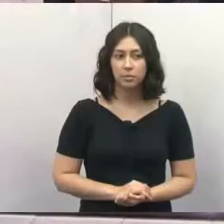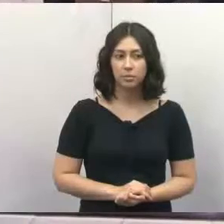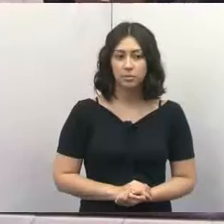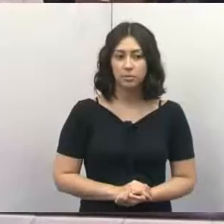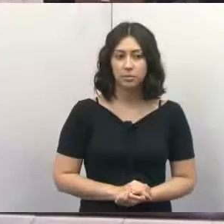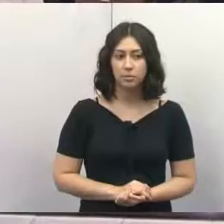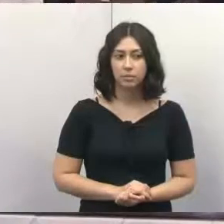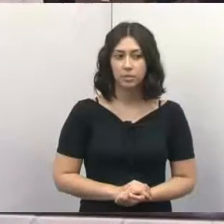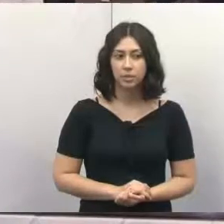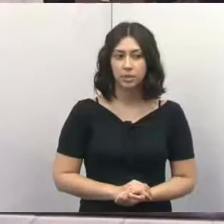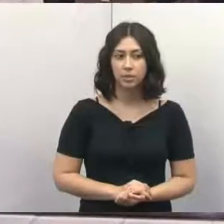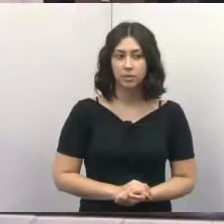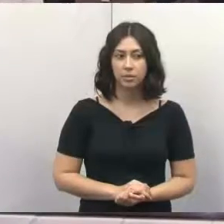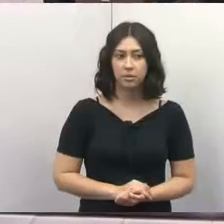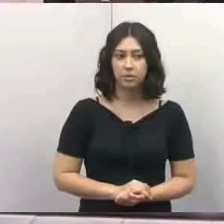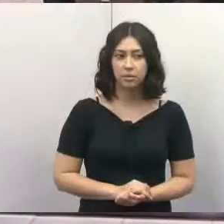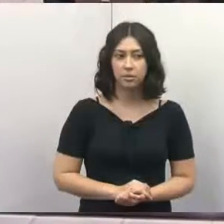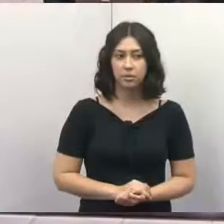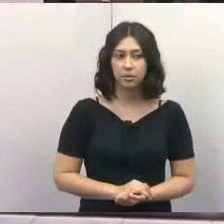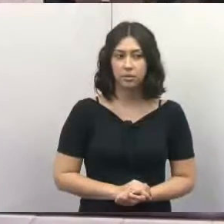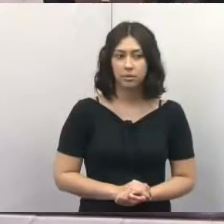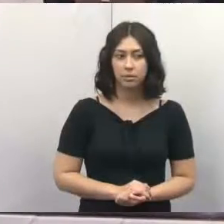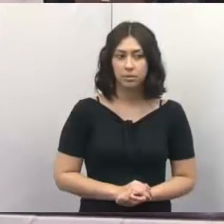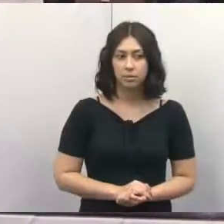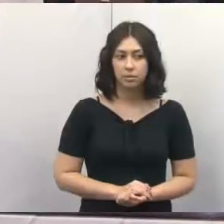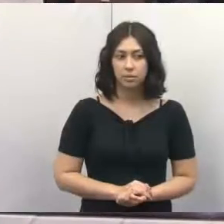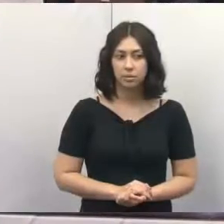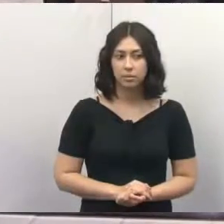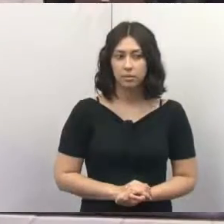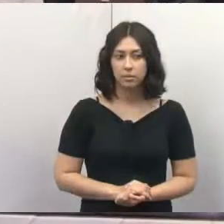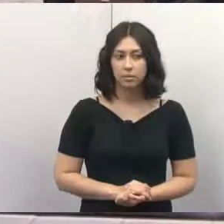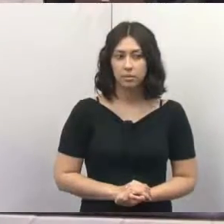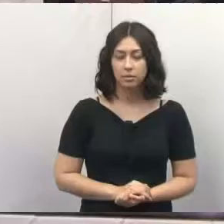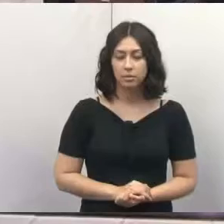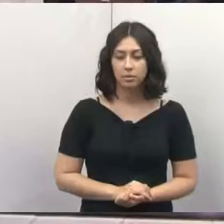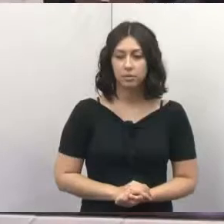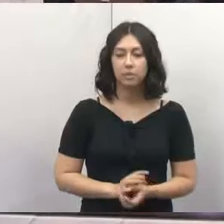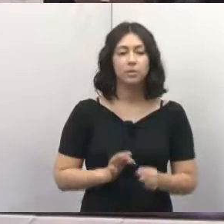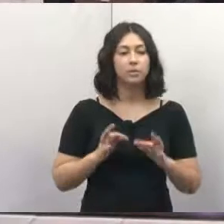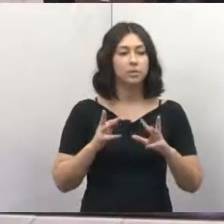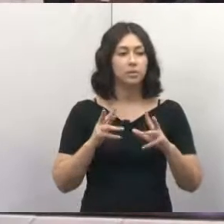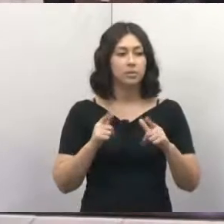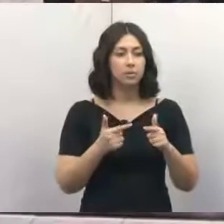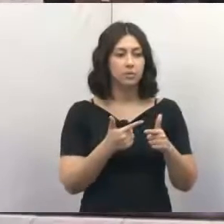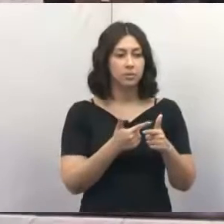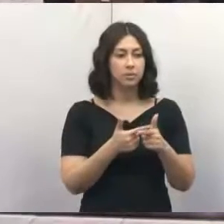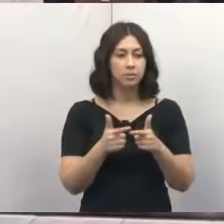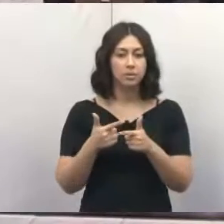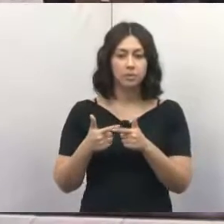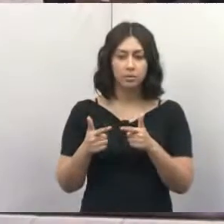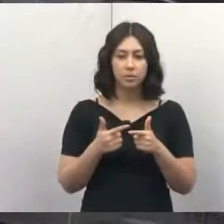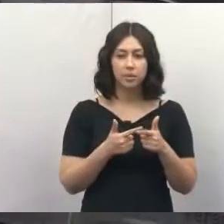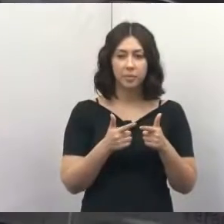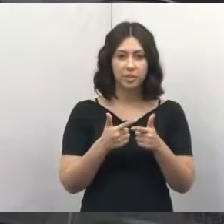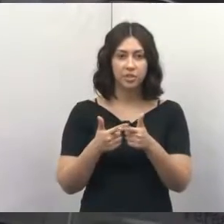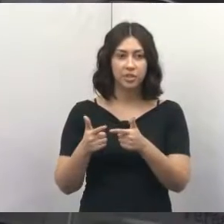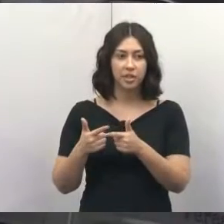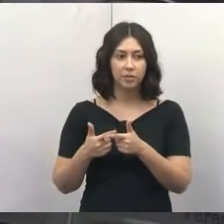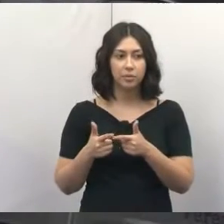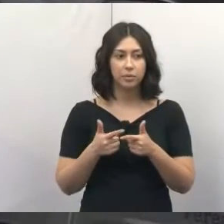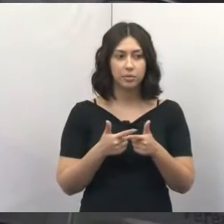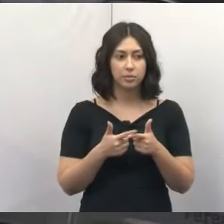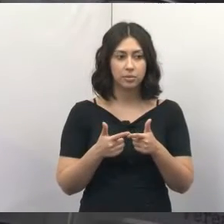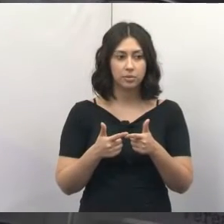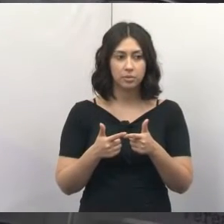Pela ordem, senhor presidente, diante dessa questão toda que foi colocada em cima do artigo